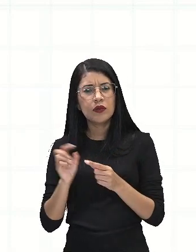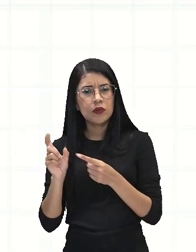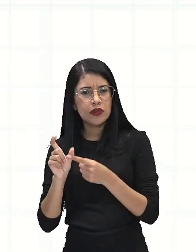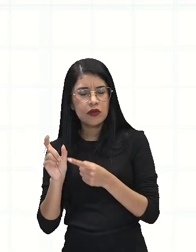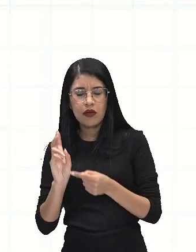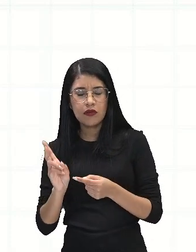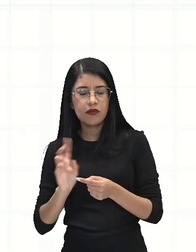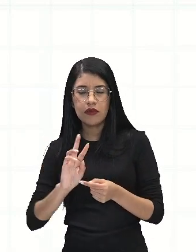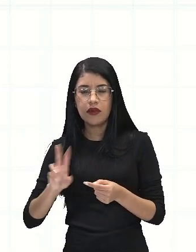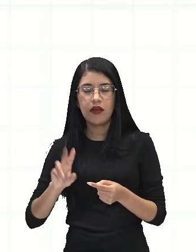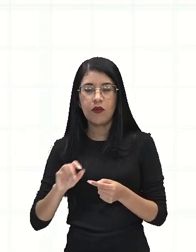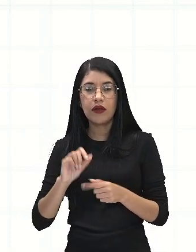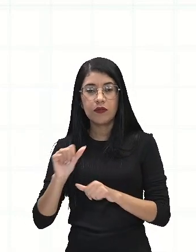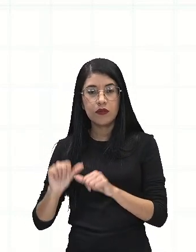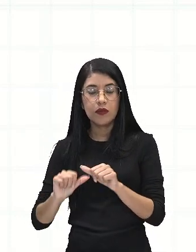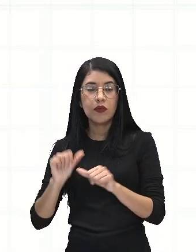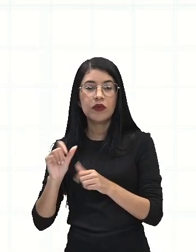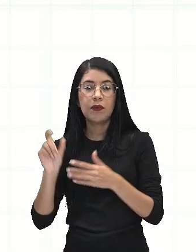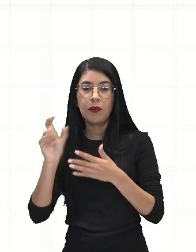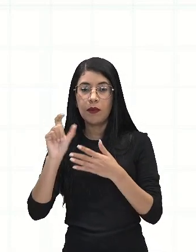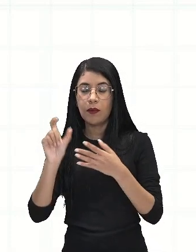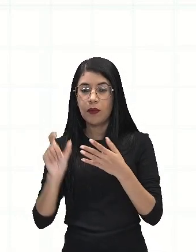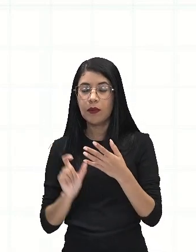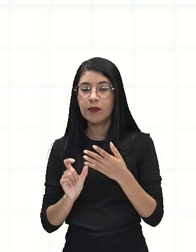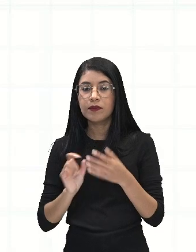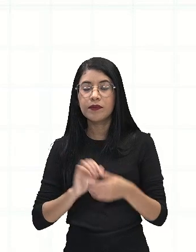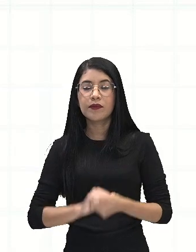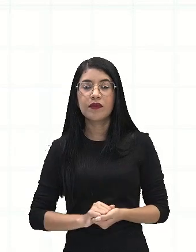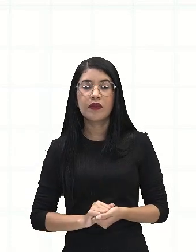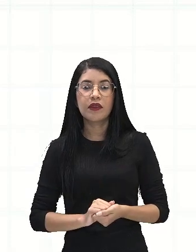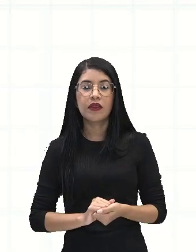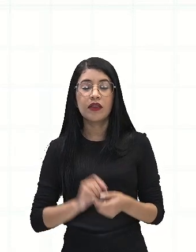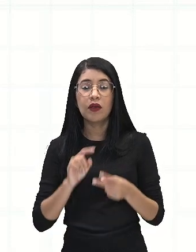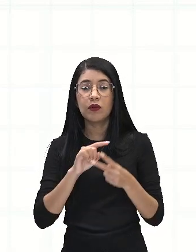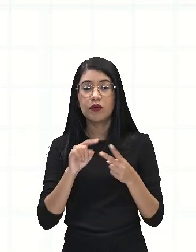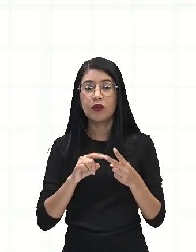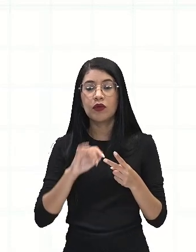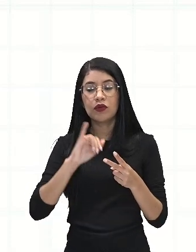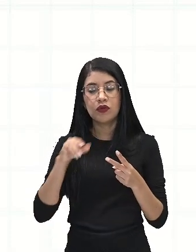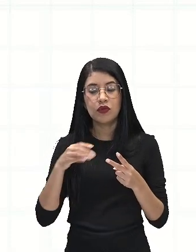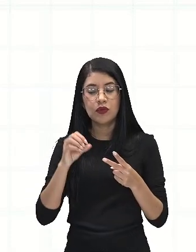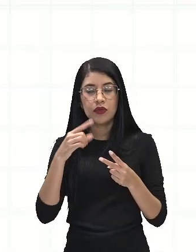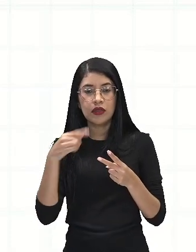Não, ele vai para o plural. João e Maria viajaram. Então, perceba que o